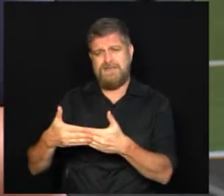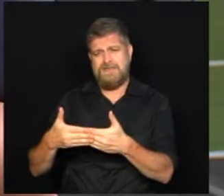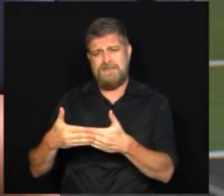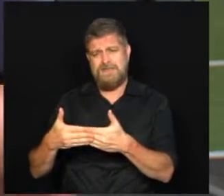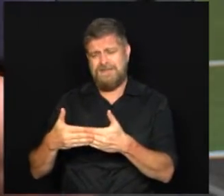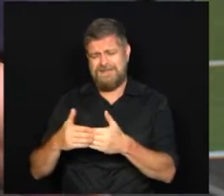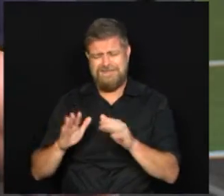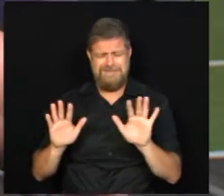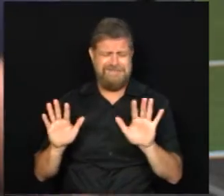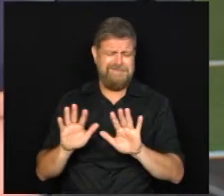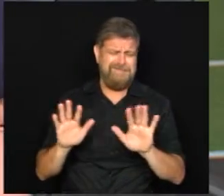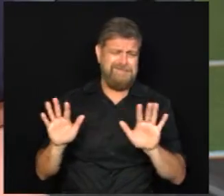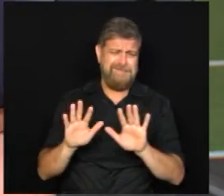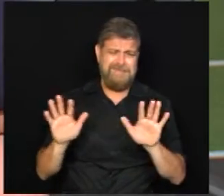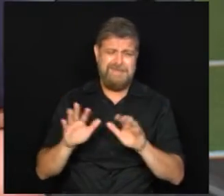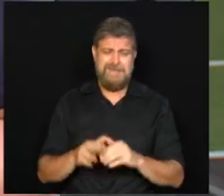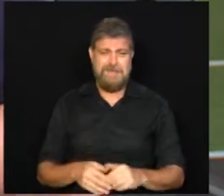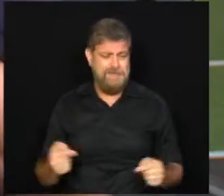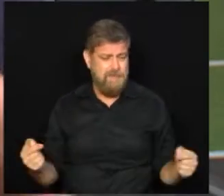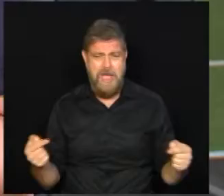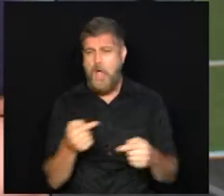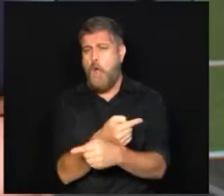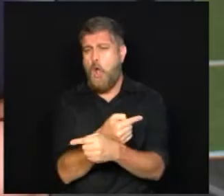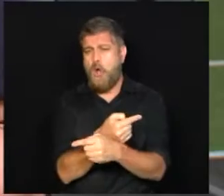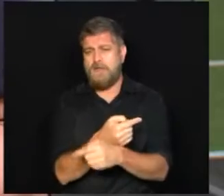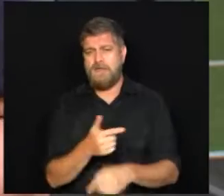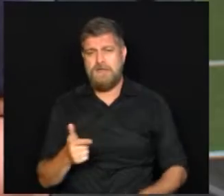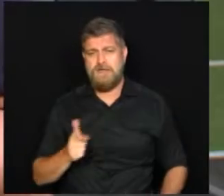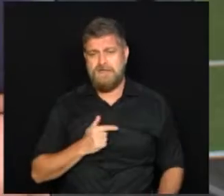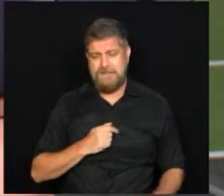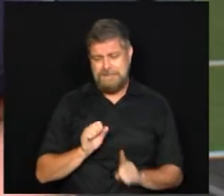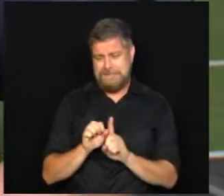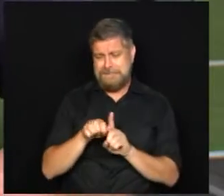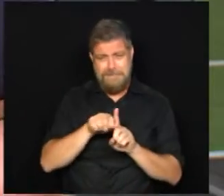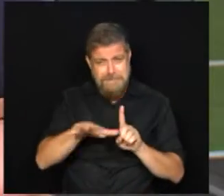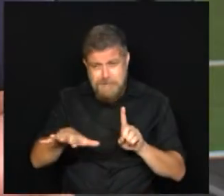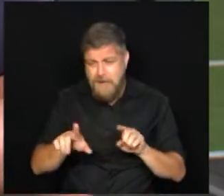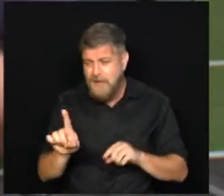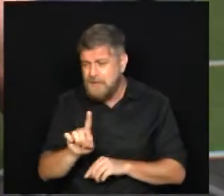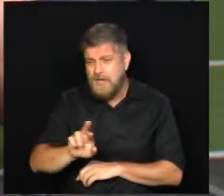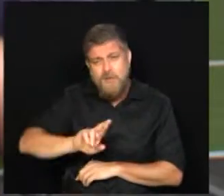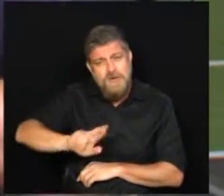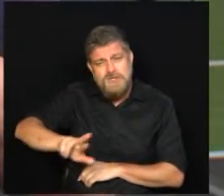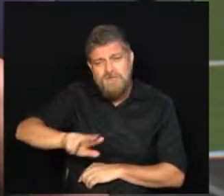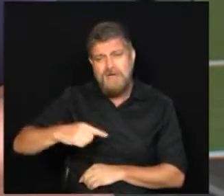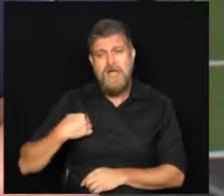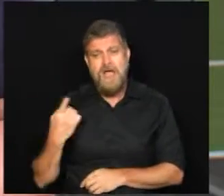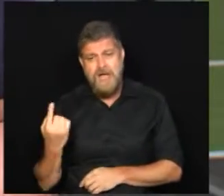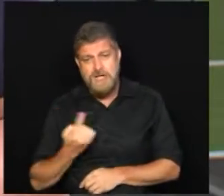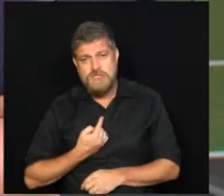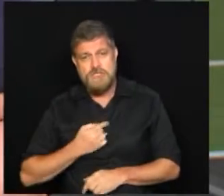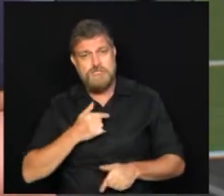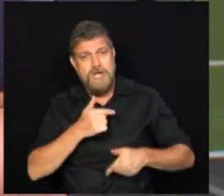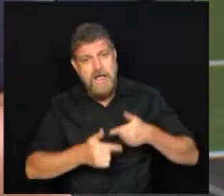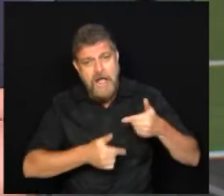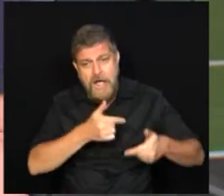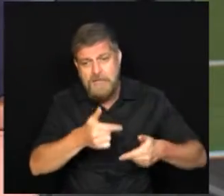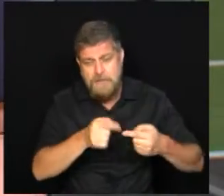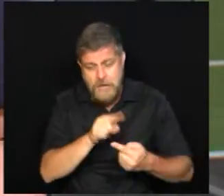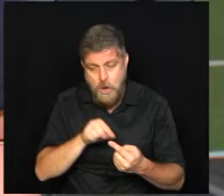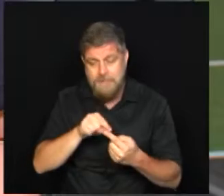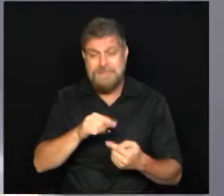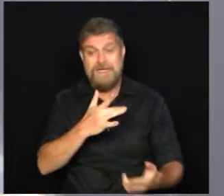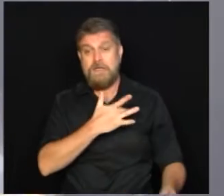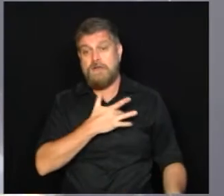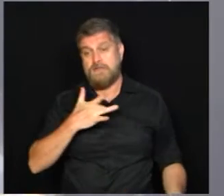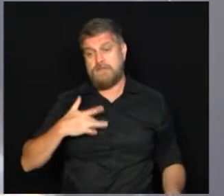a ir contra esse processo não é um meio de contaminação muito pelo contrário a gente a gente trabalha em prol